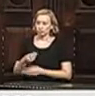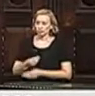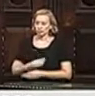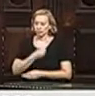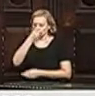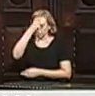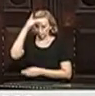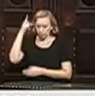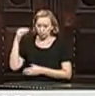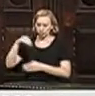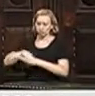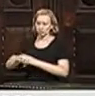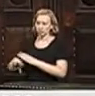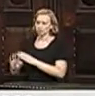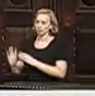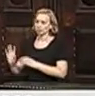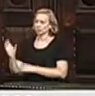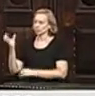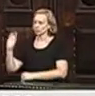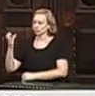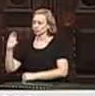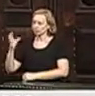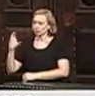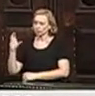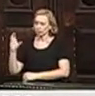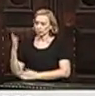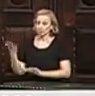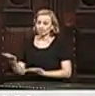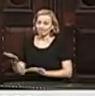violentíssimo. Isto dá uma média de